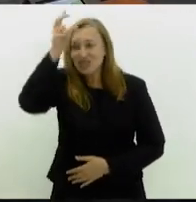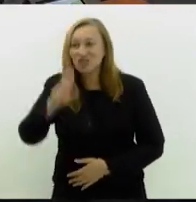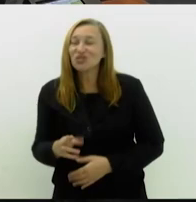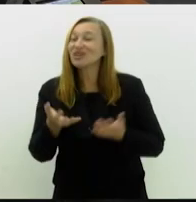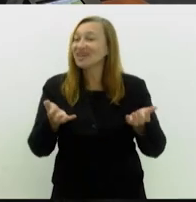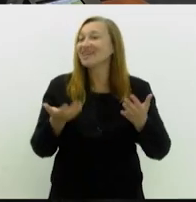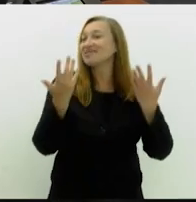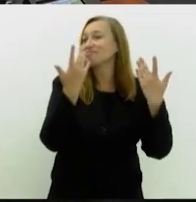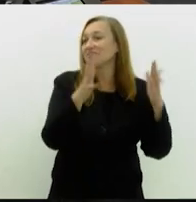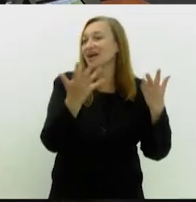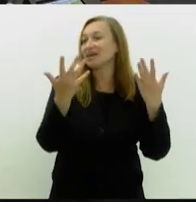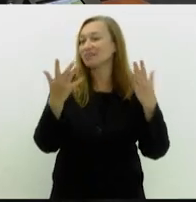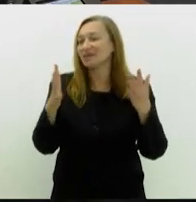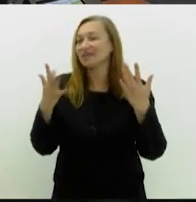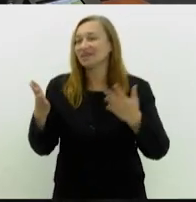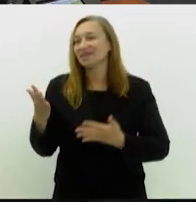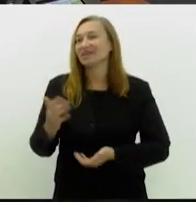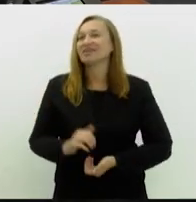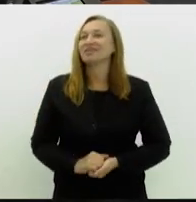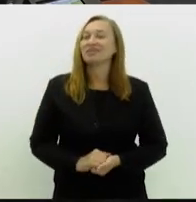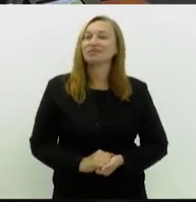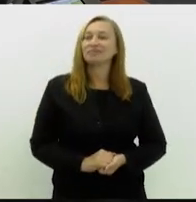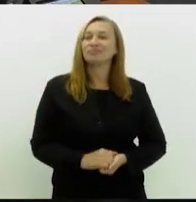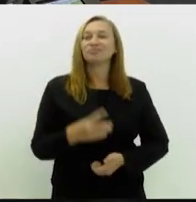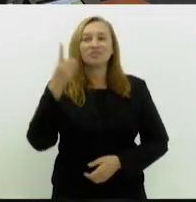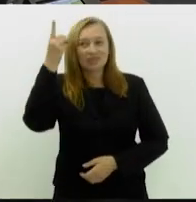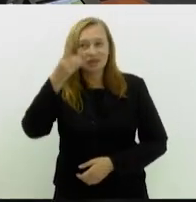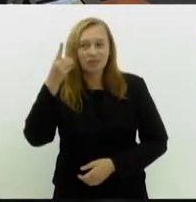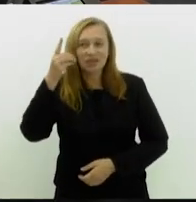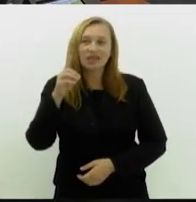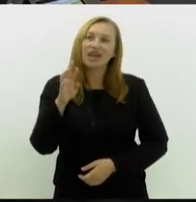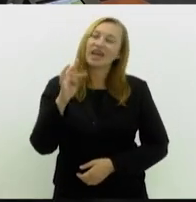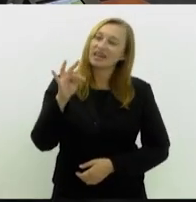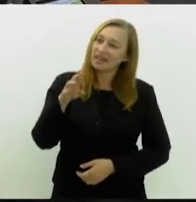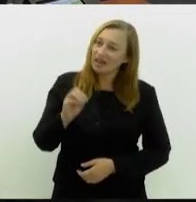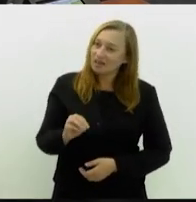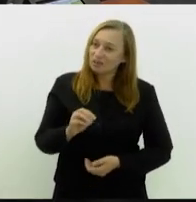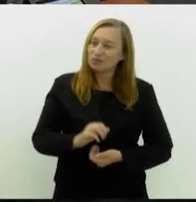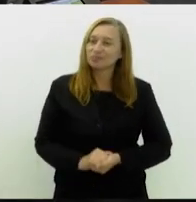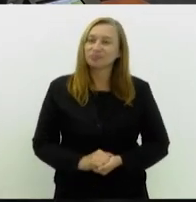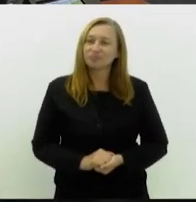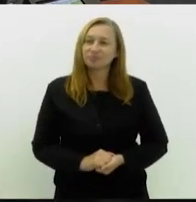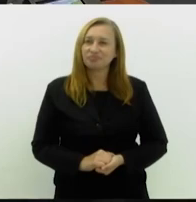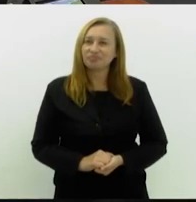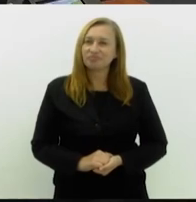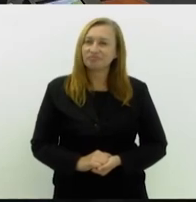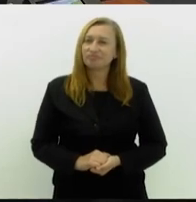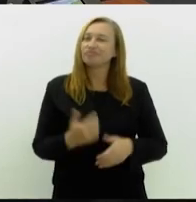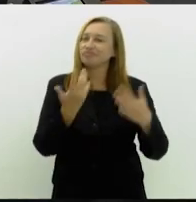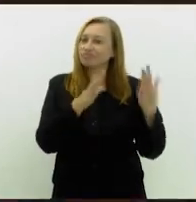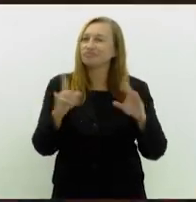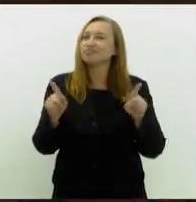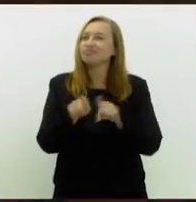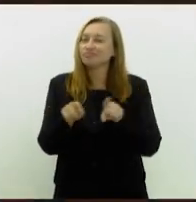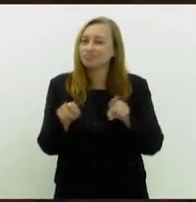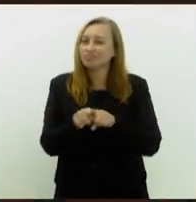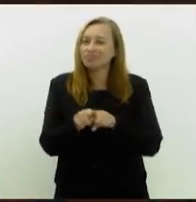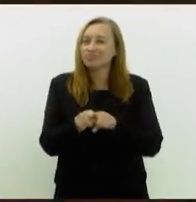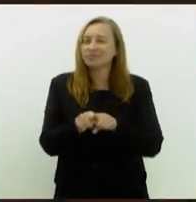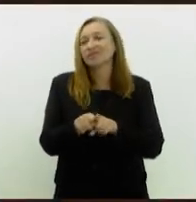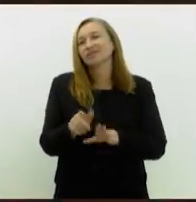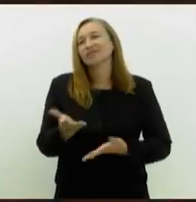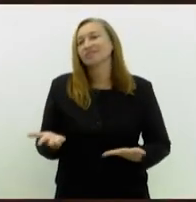queria saudar nosso querido Deputado Renato e saudar também a nossa